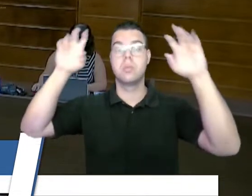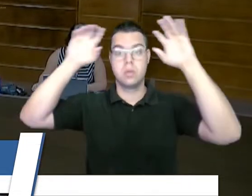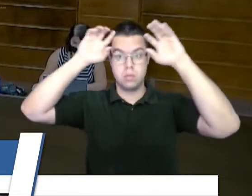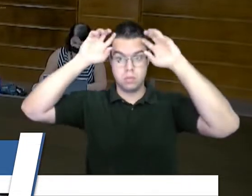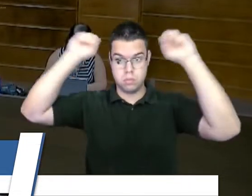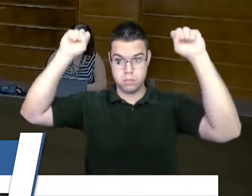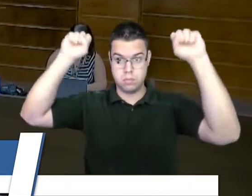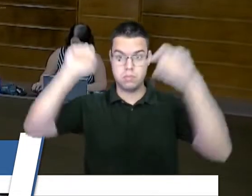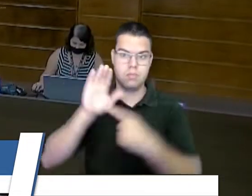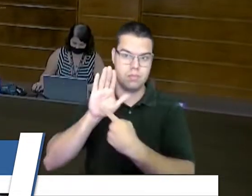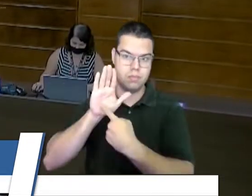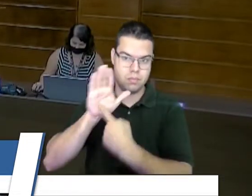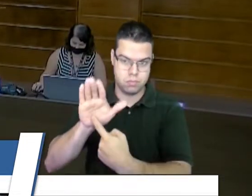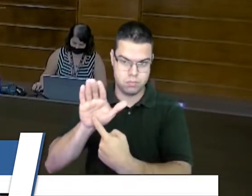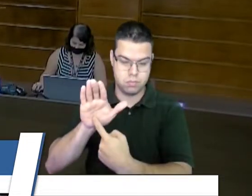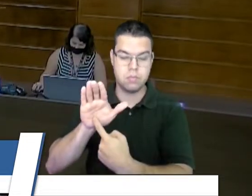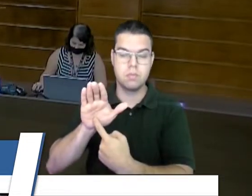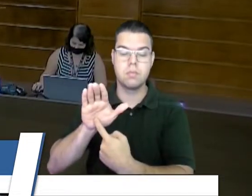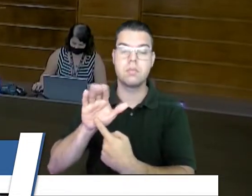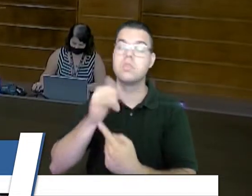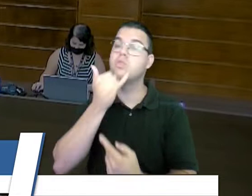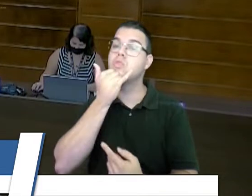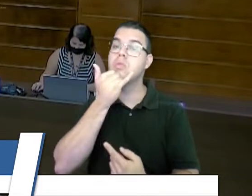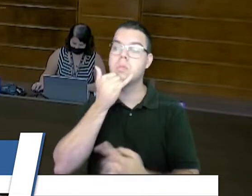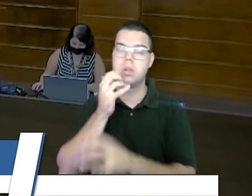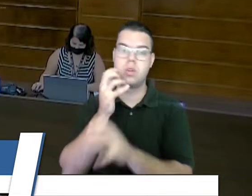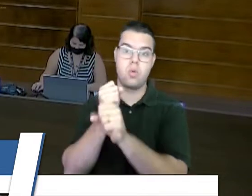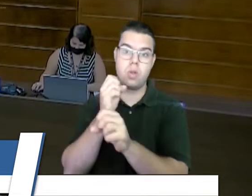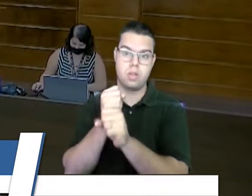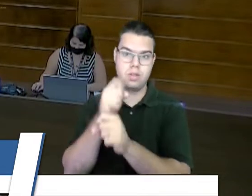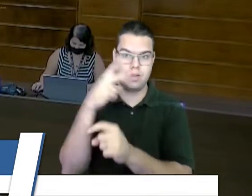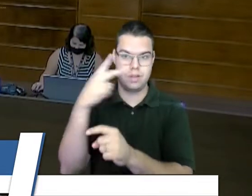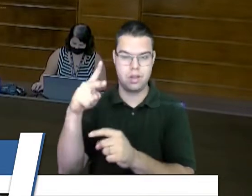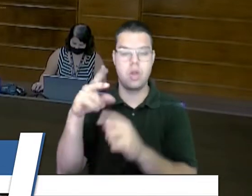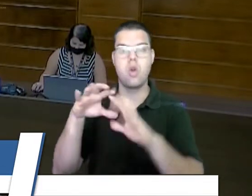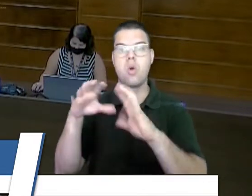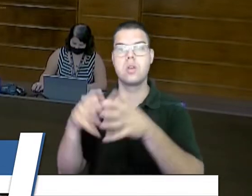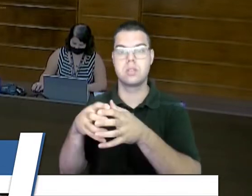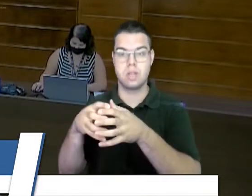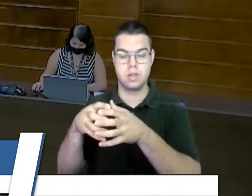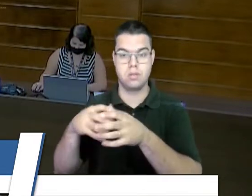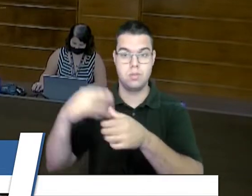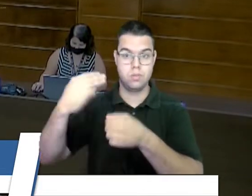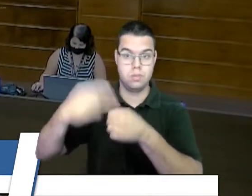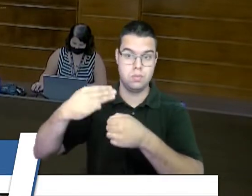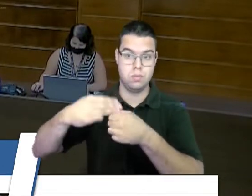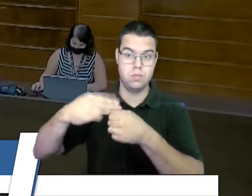Turismo. Peço ao vereador Della Mota, por gentileza, que a conduza.